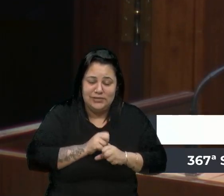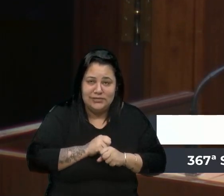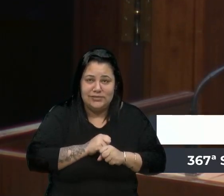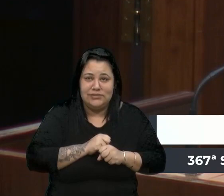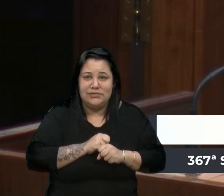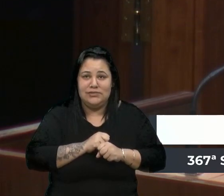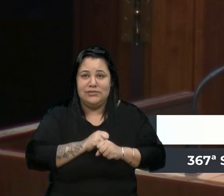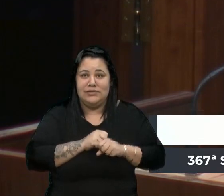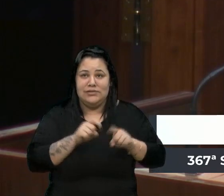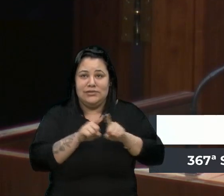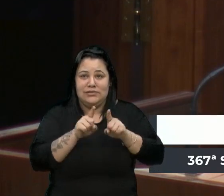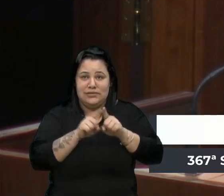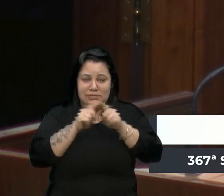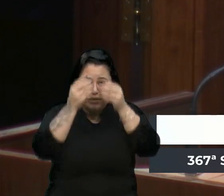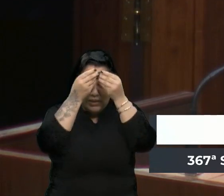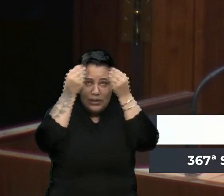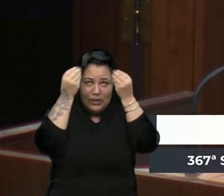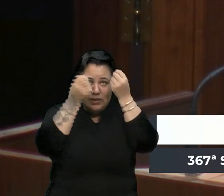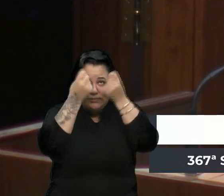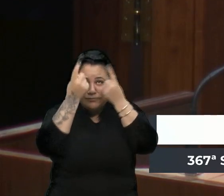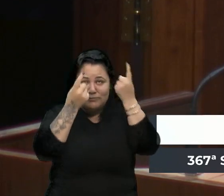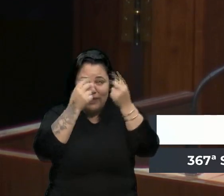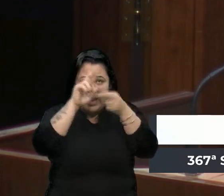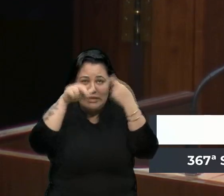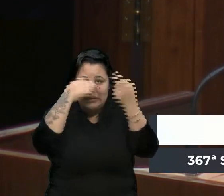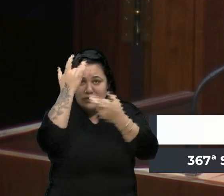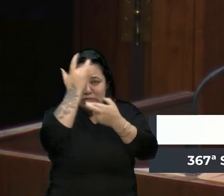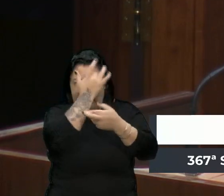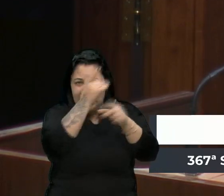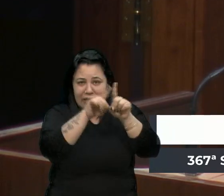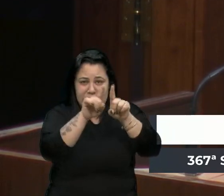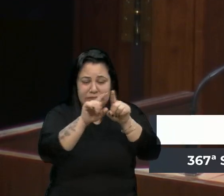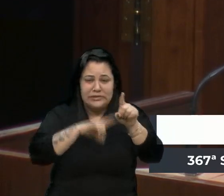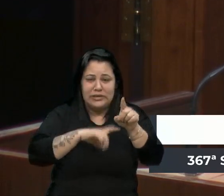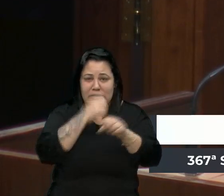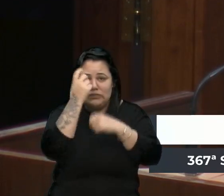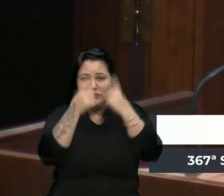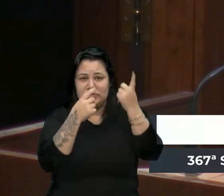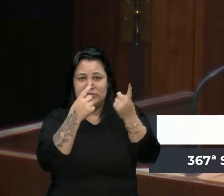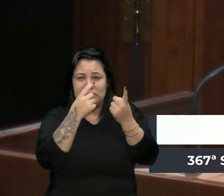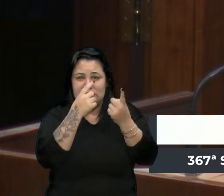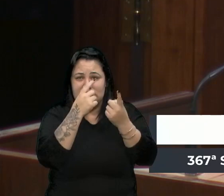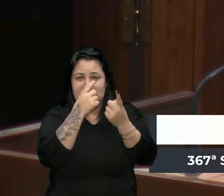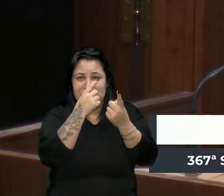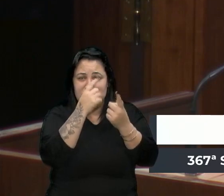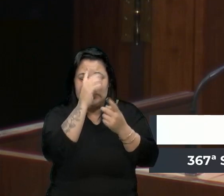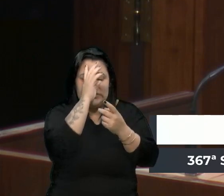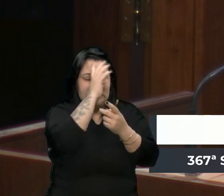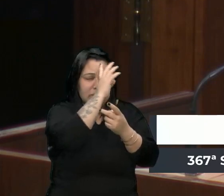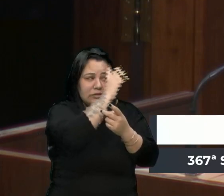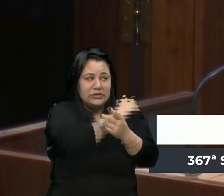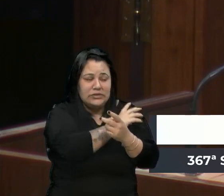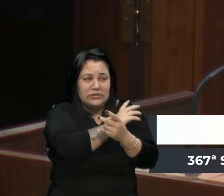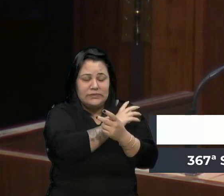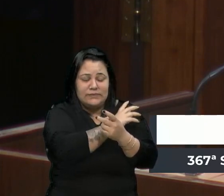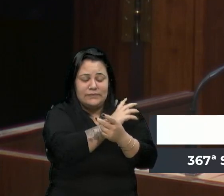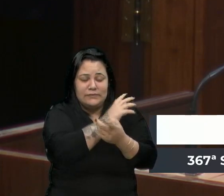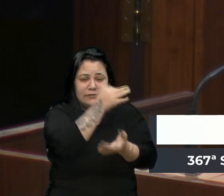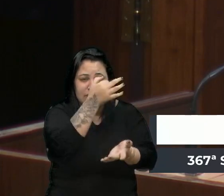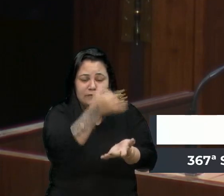E também existe algo que passa despercebido pela população, que é a ausência de vínculo